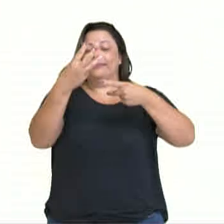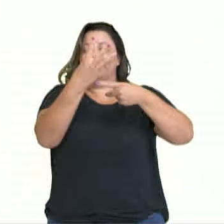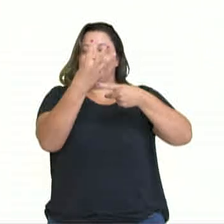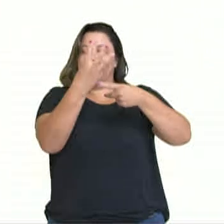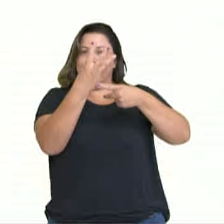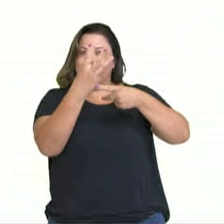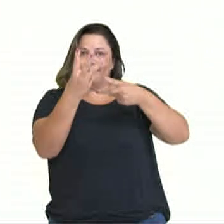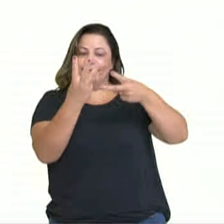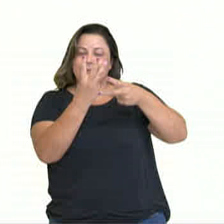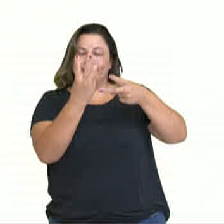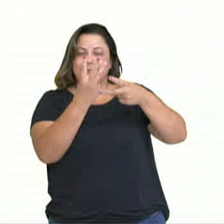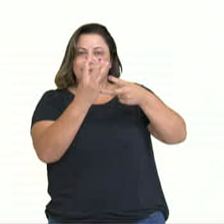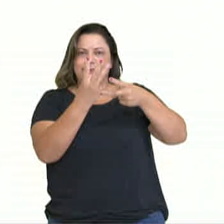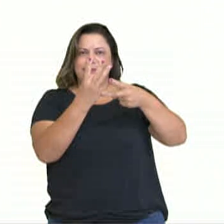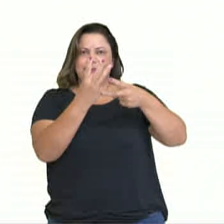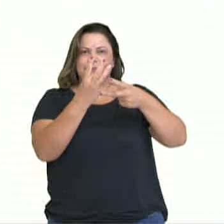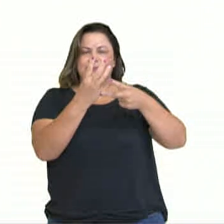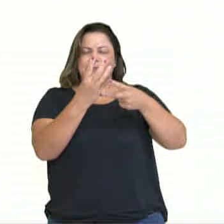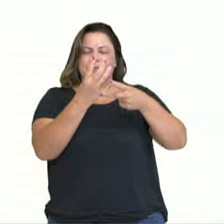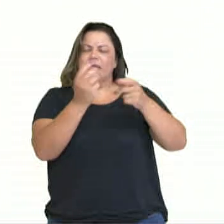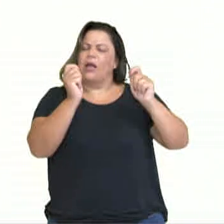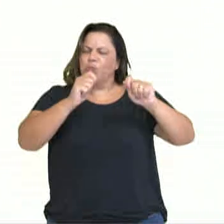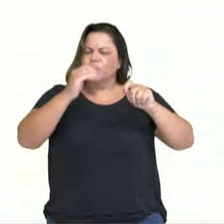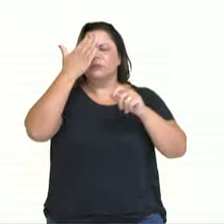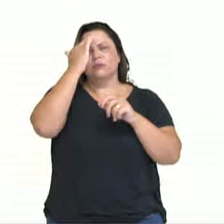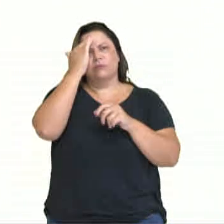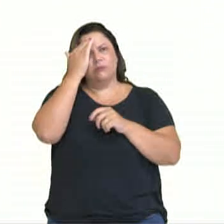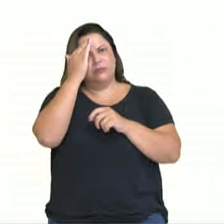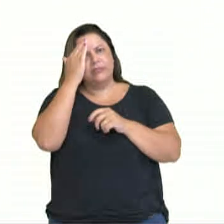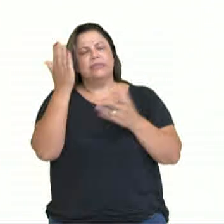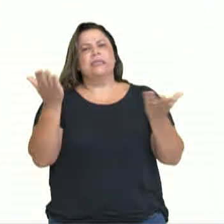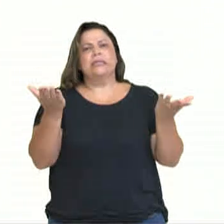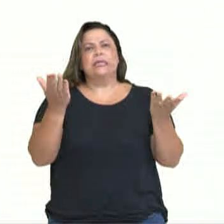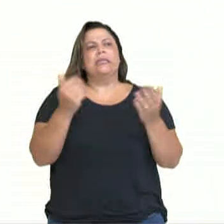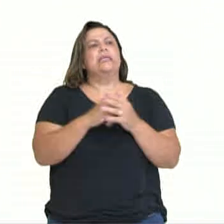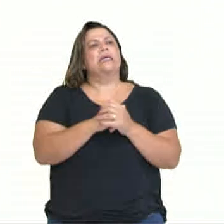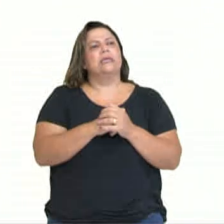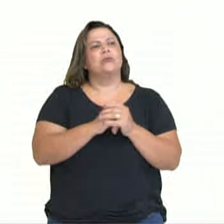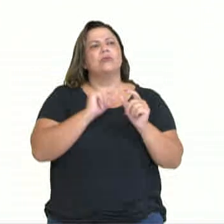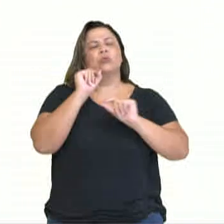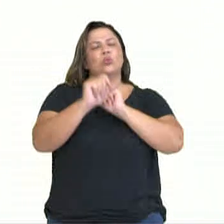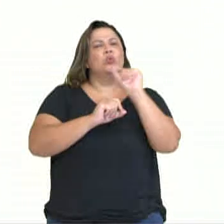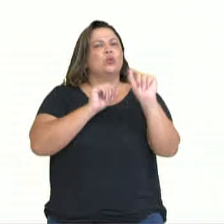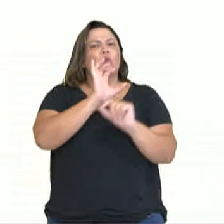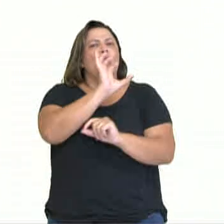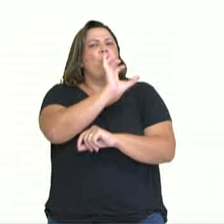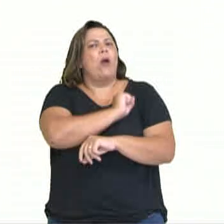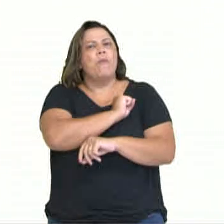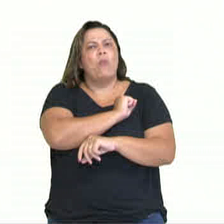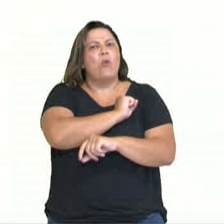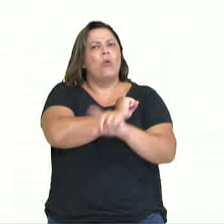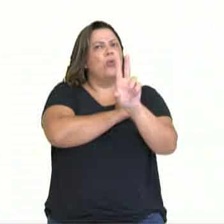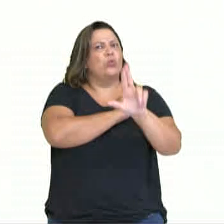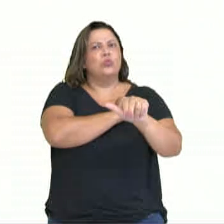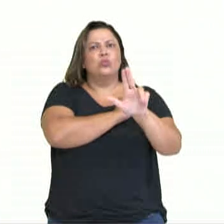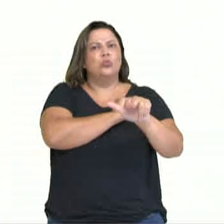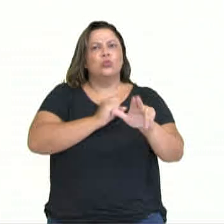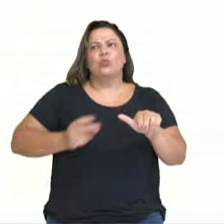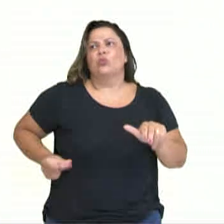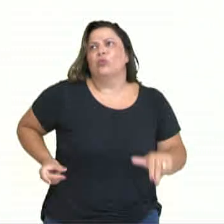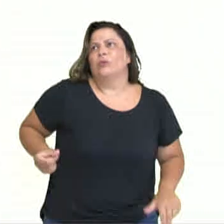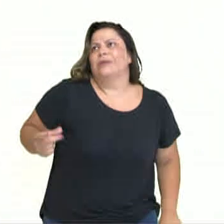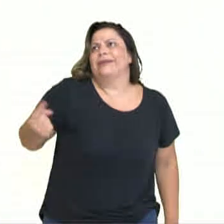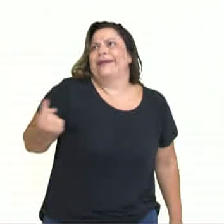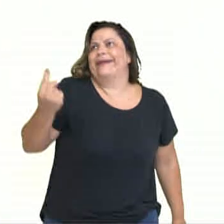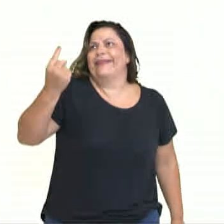possível inferir, o que é inferir? Entender, né, atribuir o significado, que o amor não é eterno, ele morre, mas